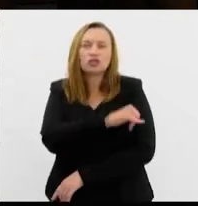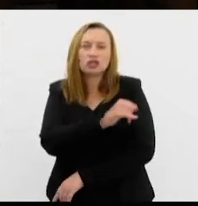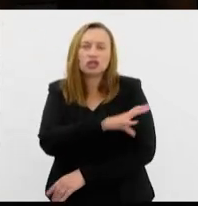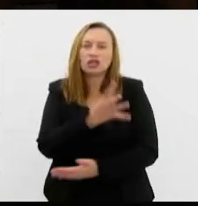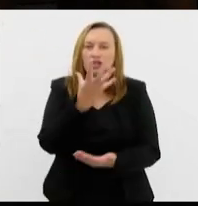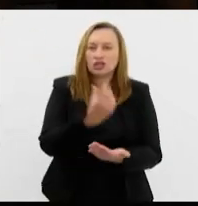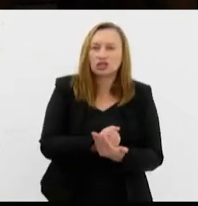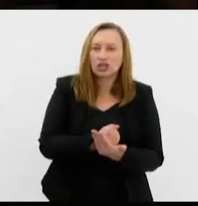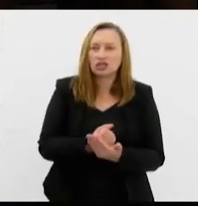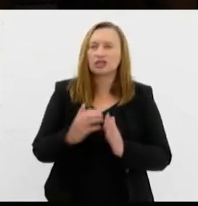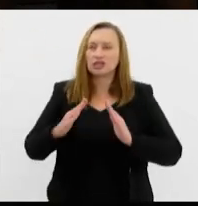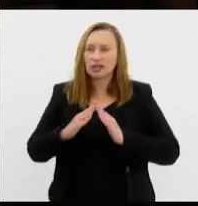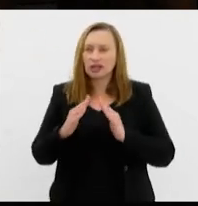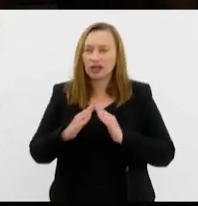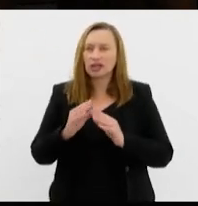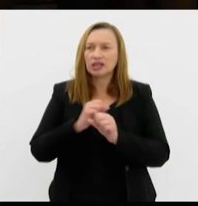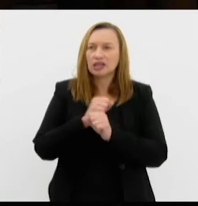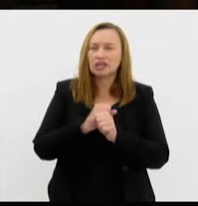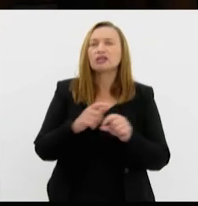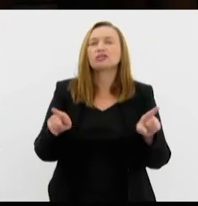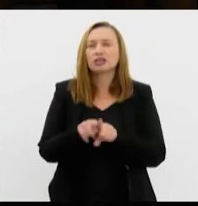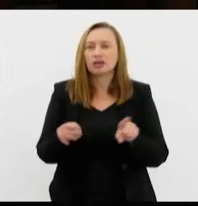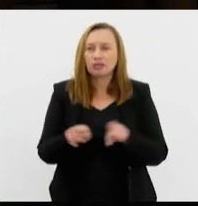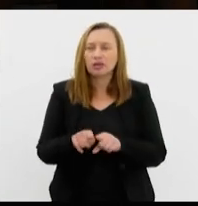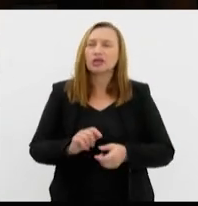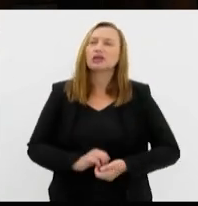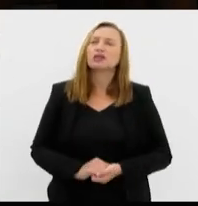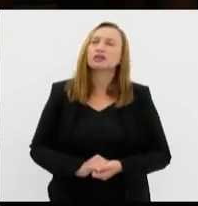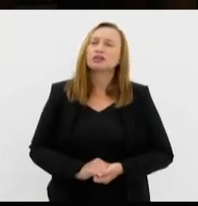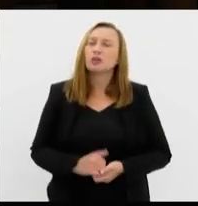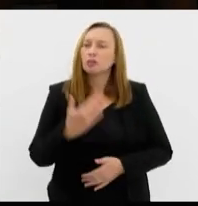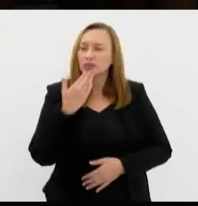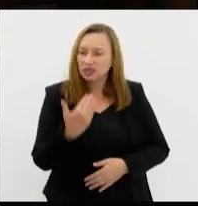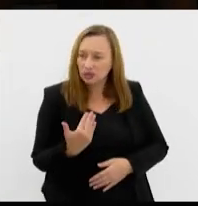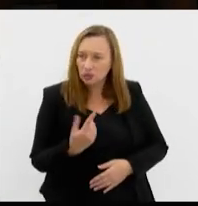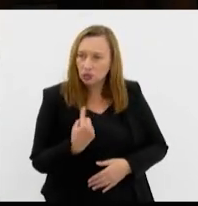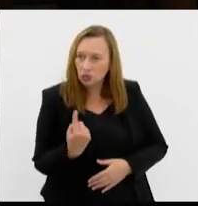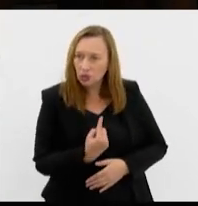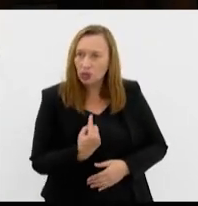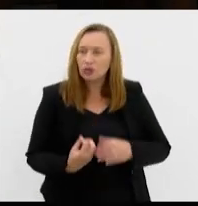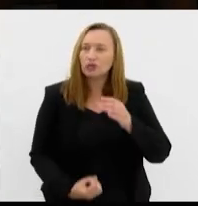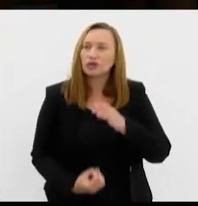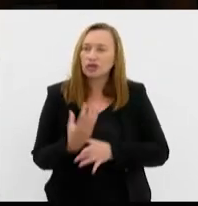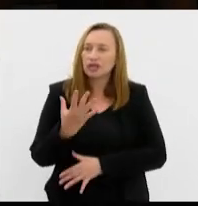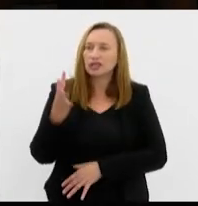dessa casa que esse ano também, por nossa solicitação, foi